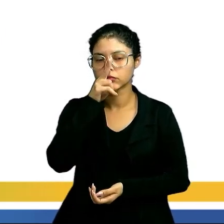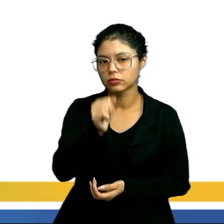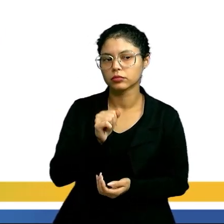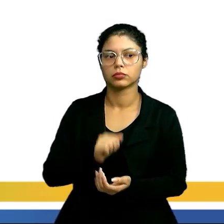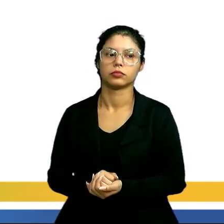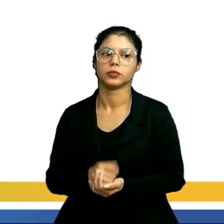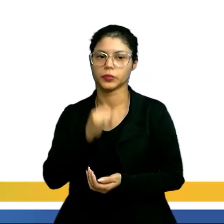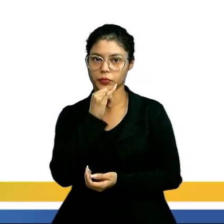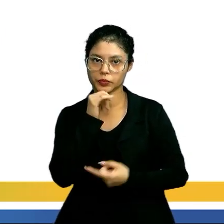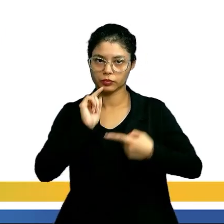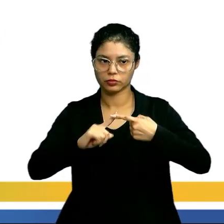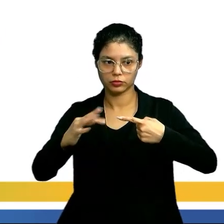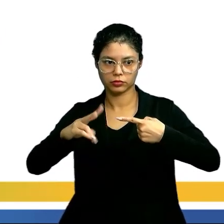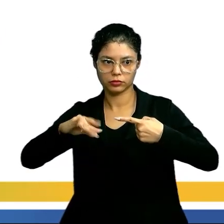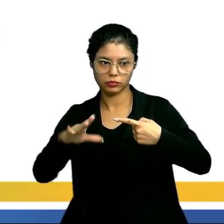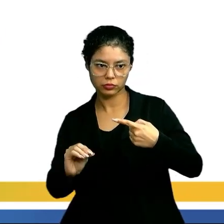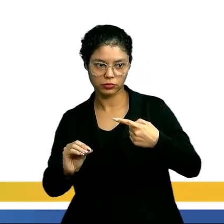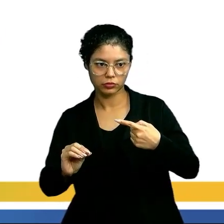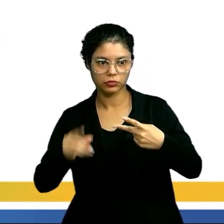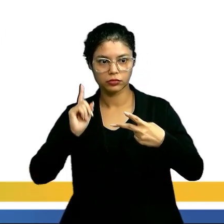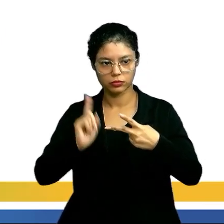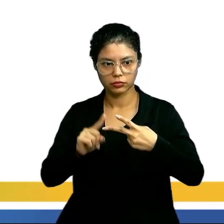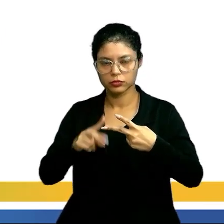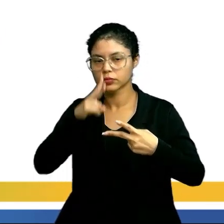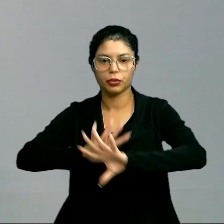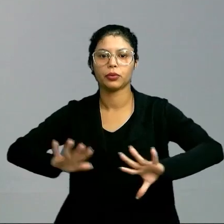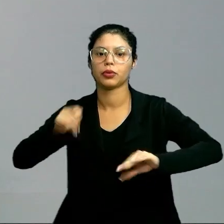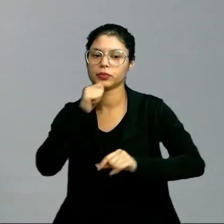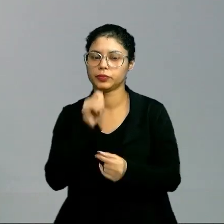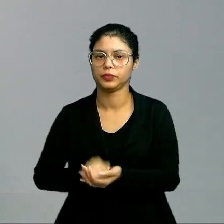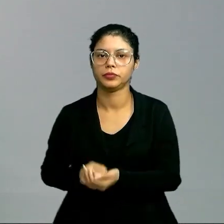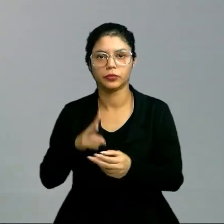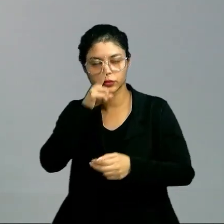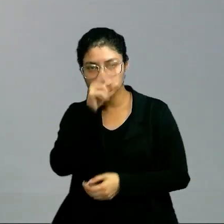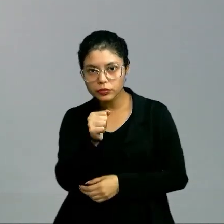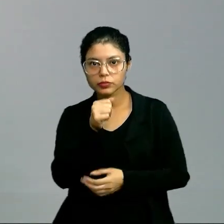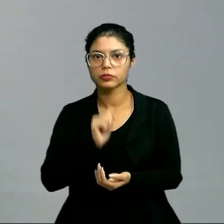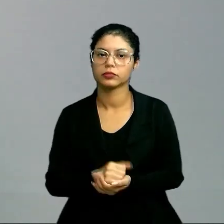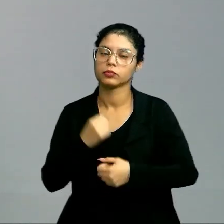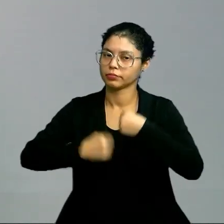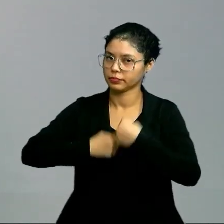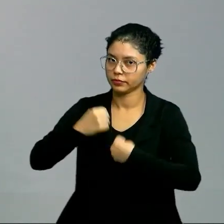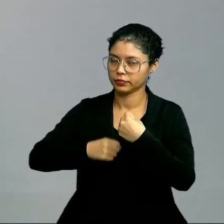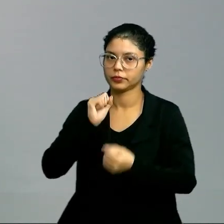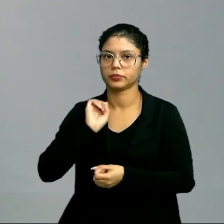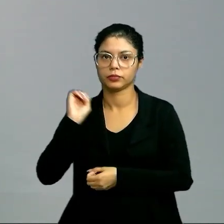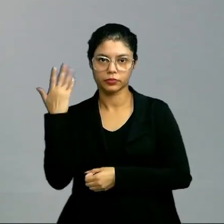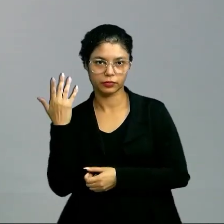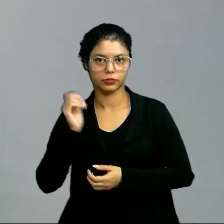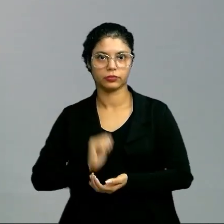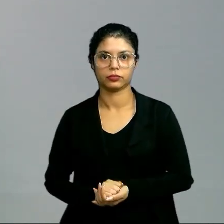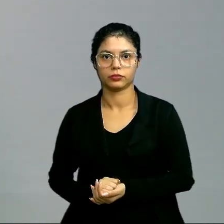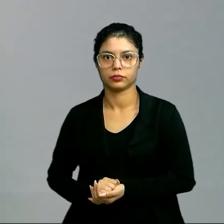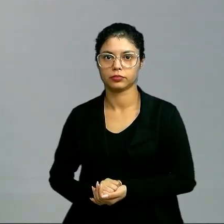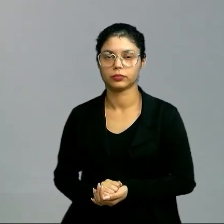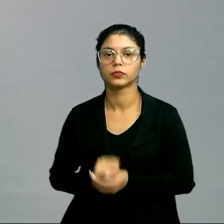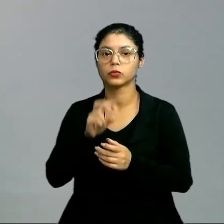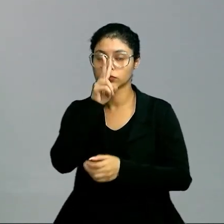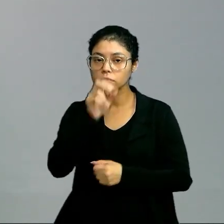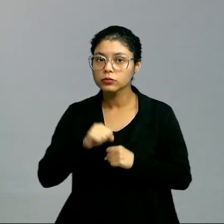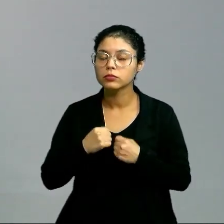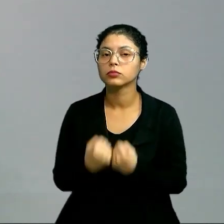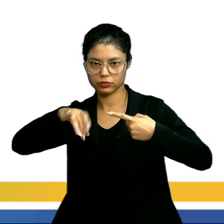se altera. Então, como podemos ver na imagem, temos a energia solar que está sendo captada por uma placa de